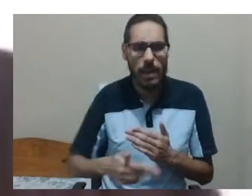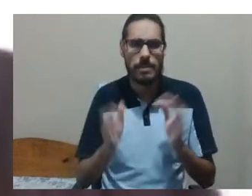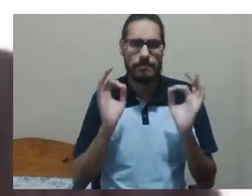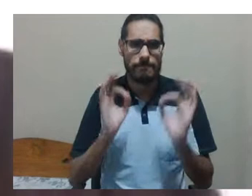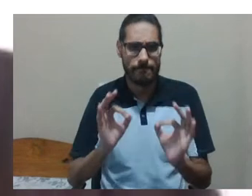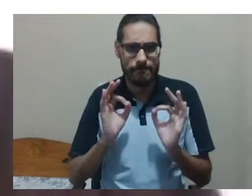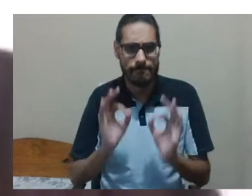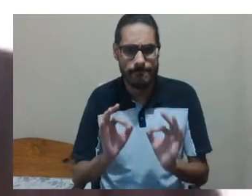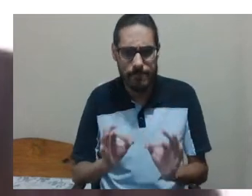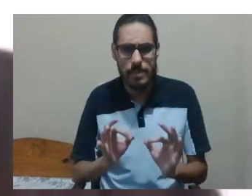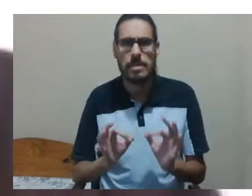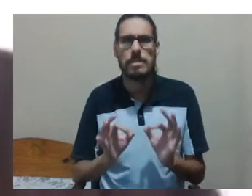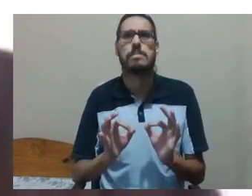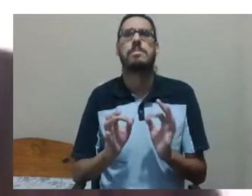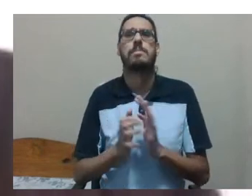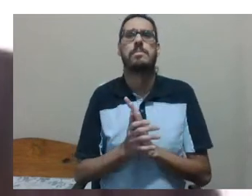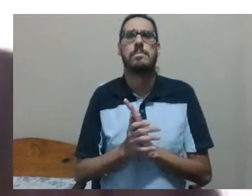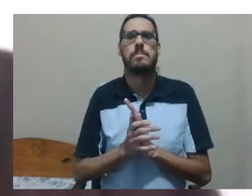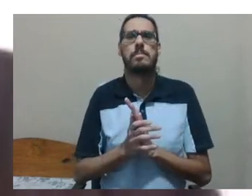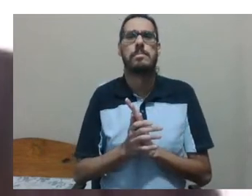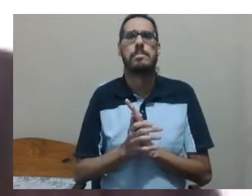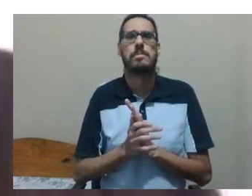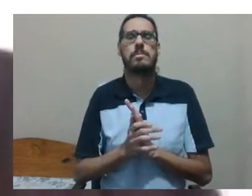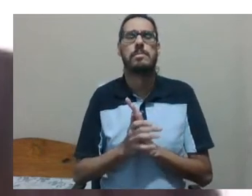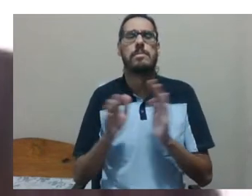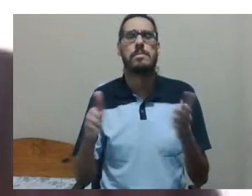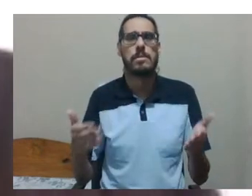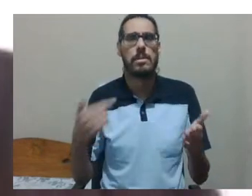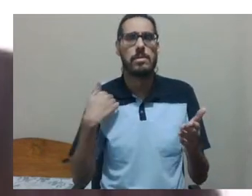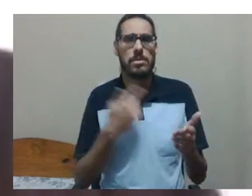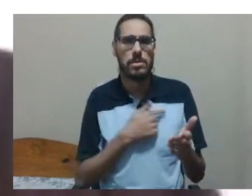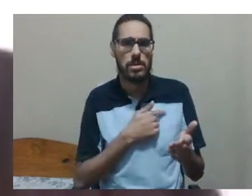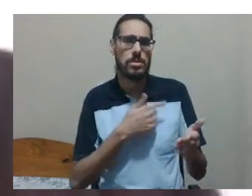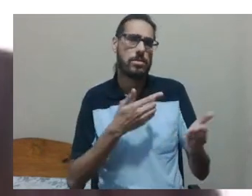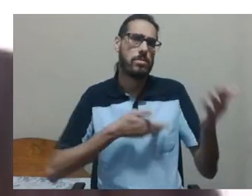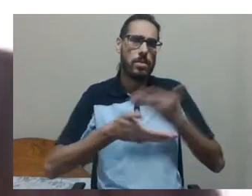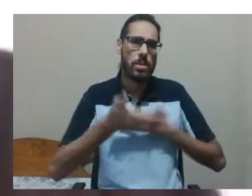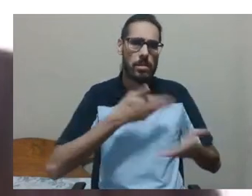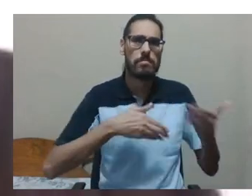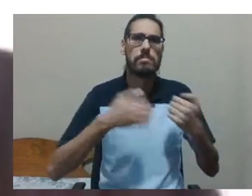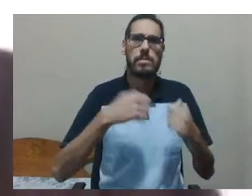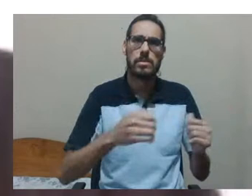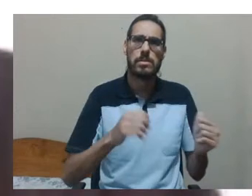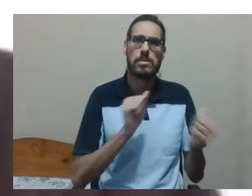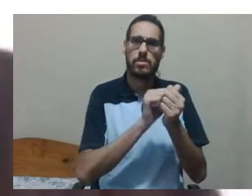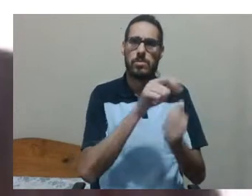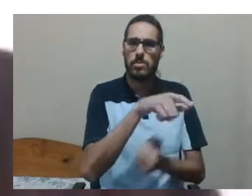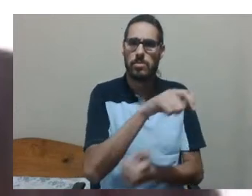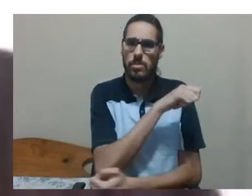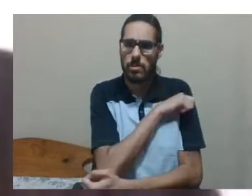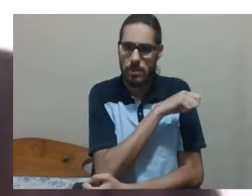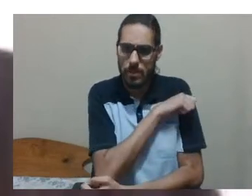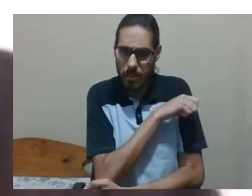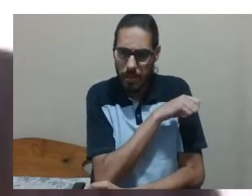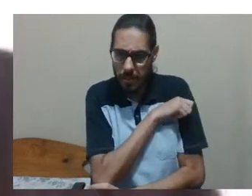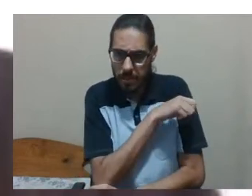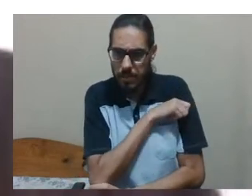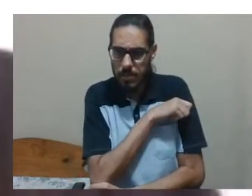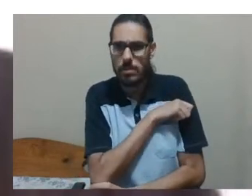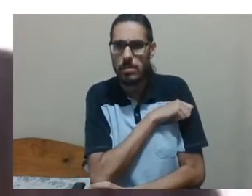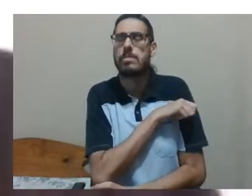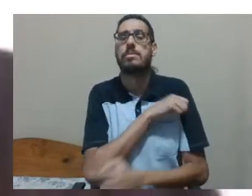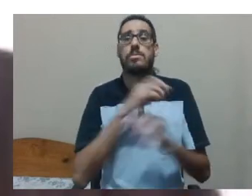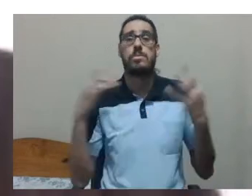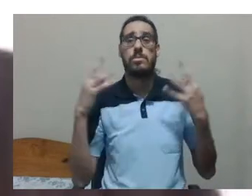o rendimento dos alunos, em tudo nós temos que padronizar, principalmente